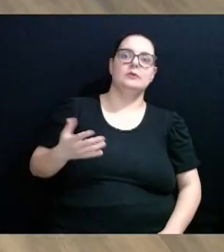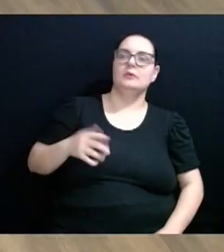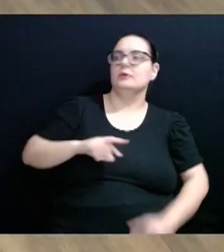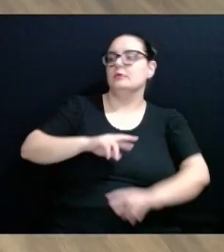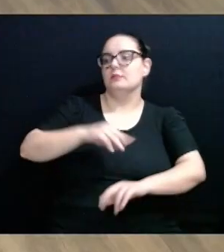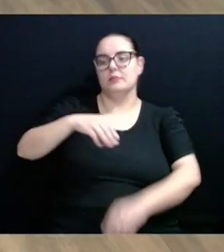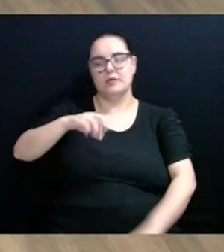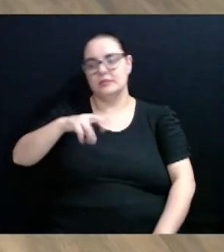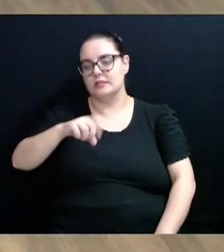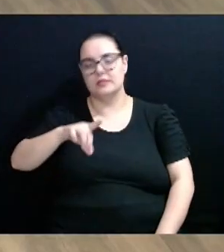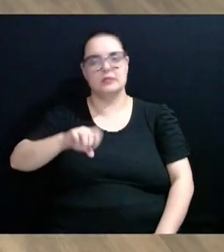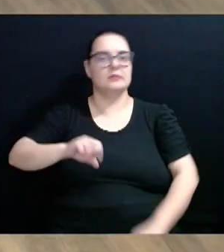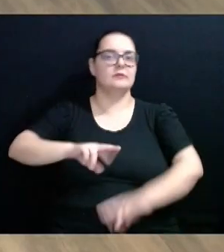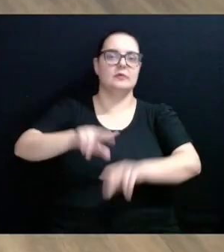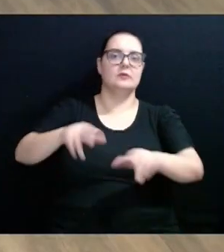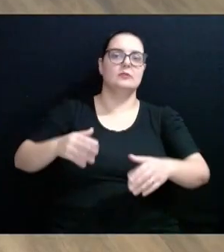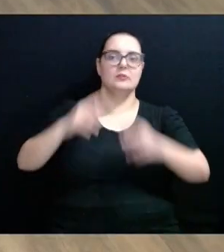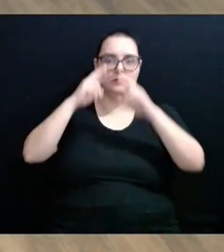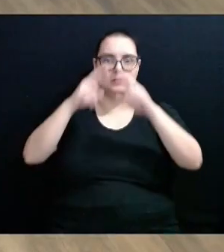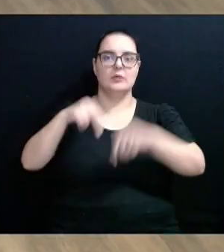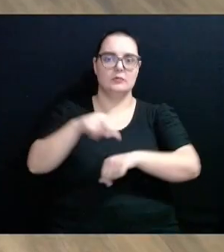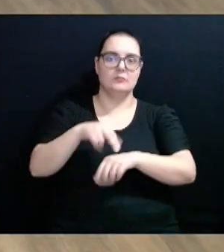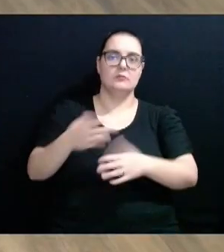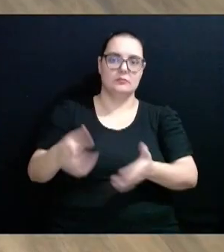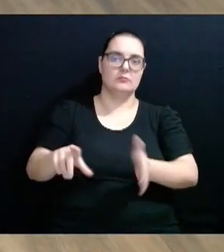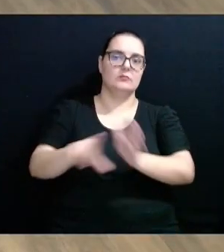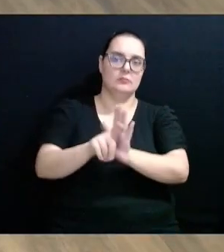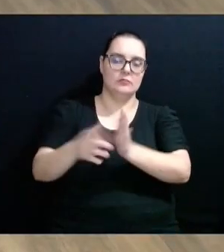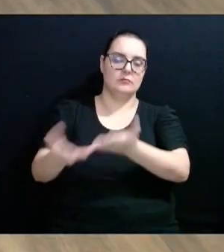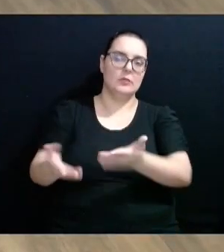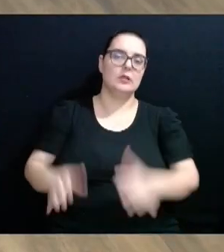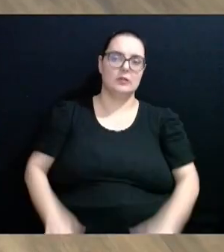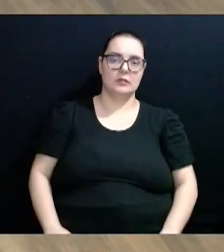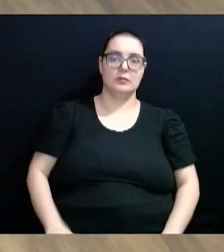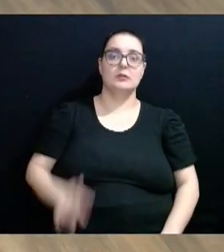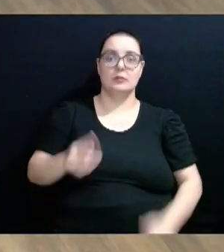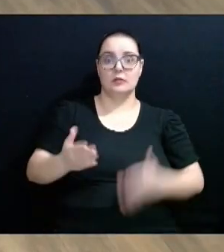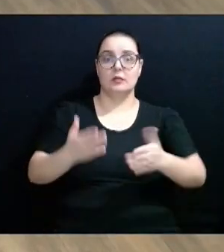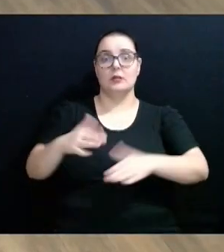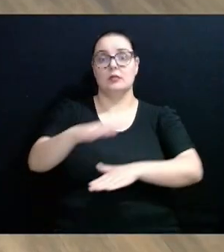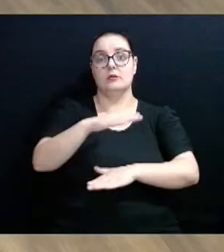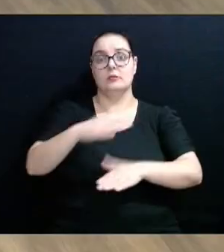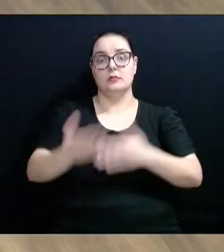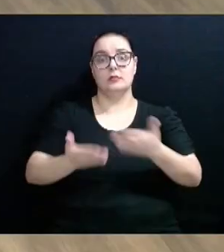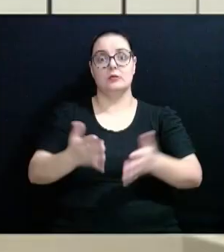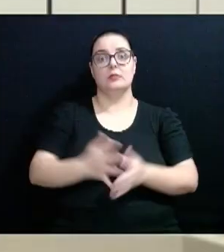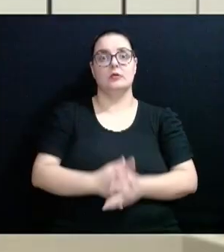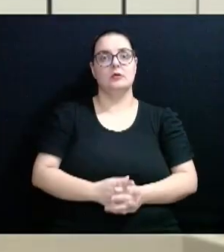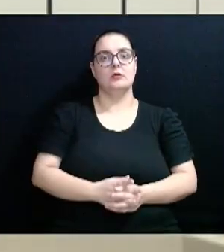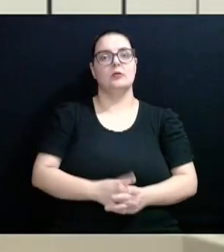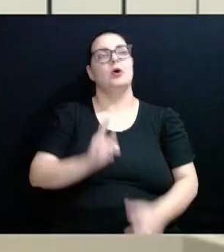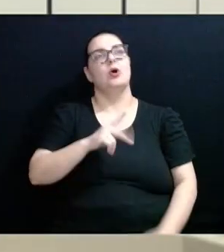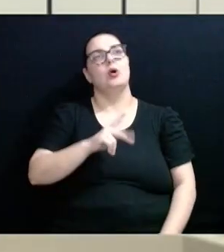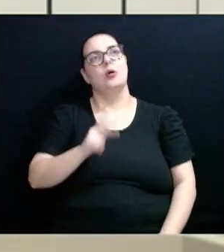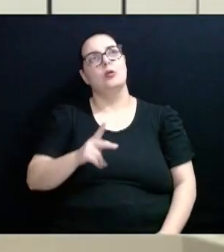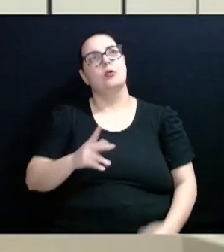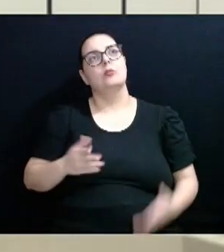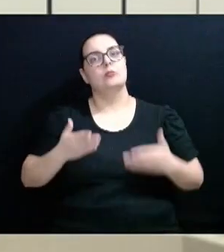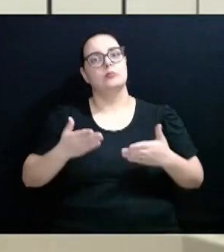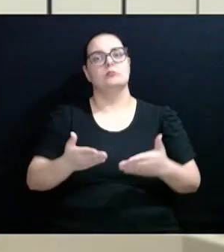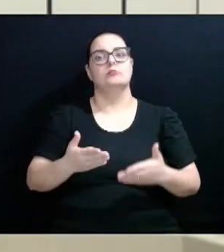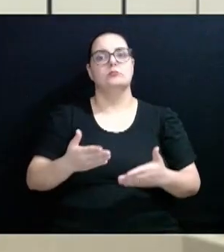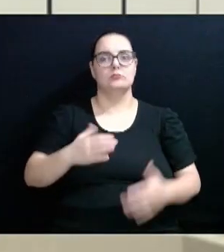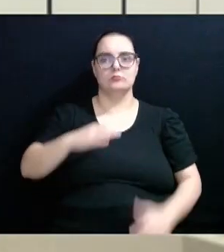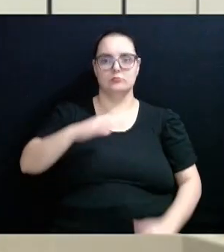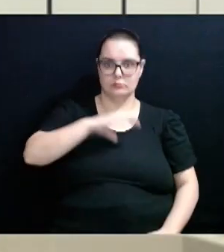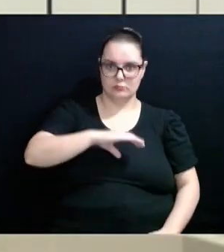Né? Entendeu? Então é disso que se trata a soberania. Professor, trazendo para um português mais